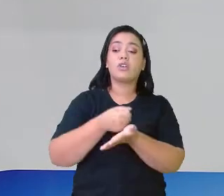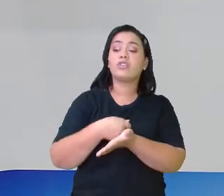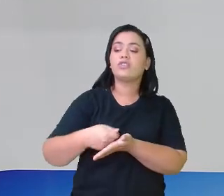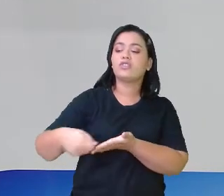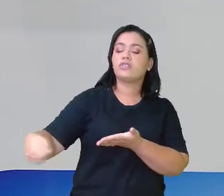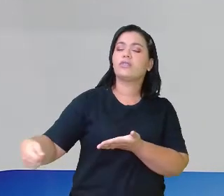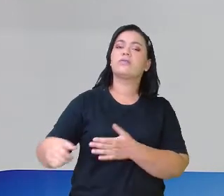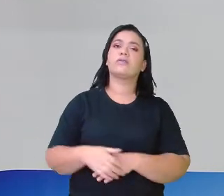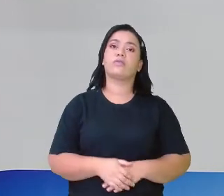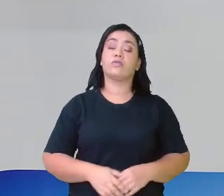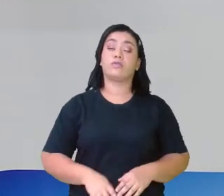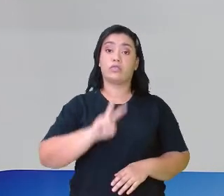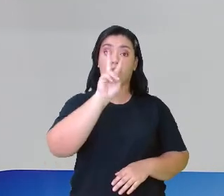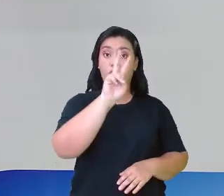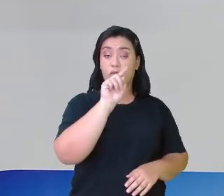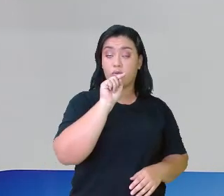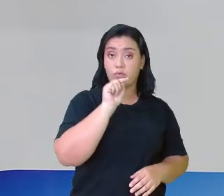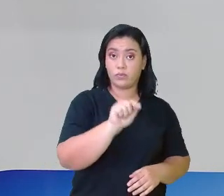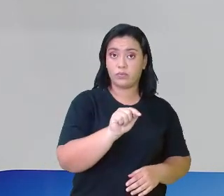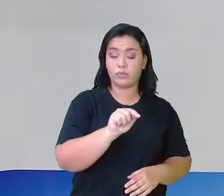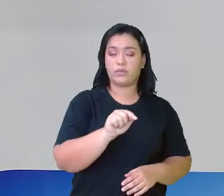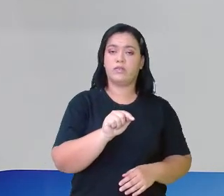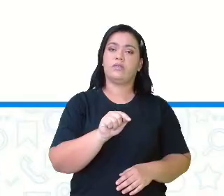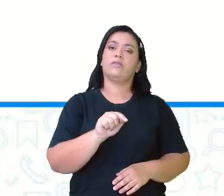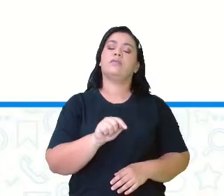que ficou o quê?